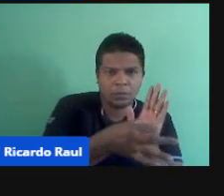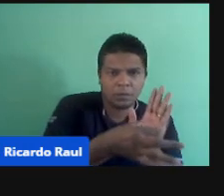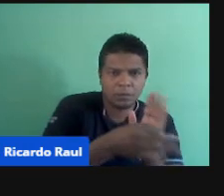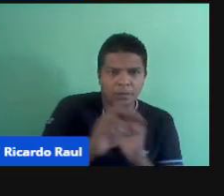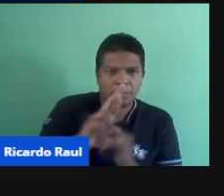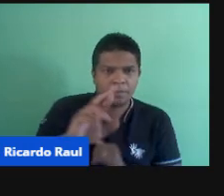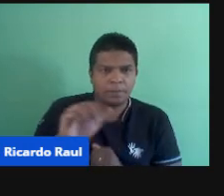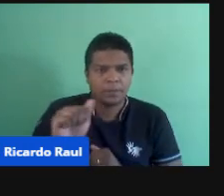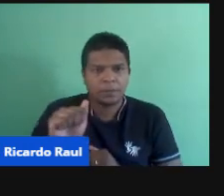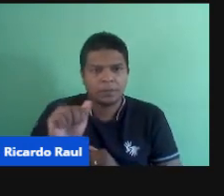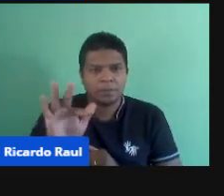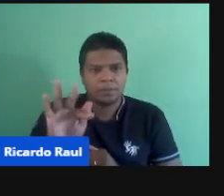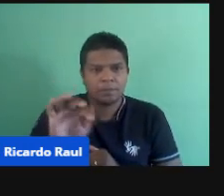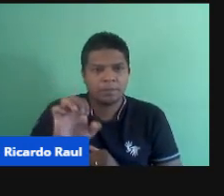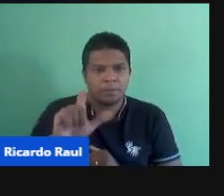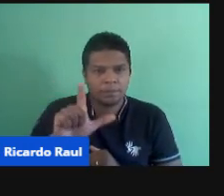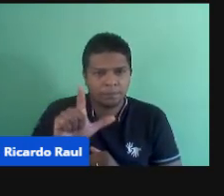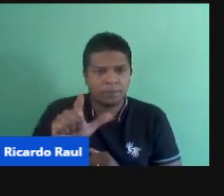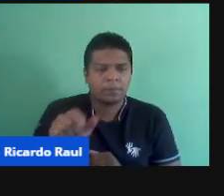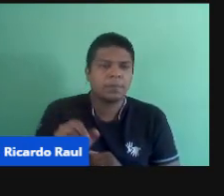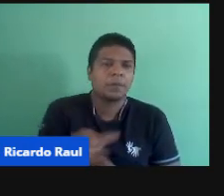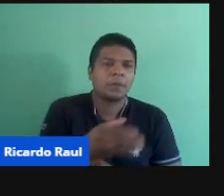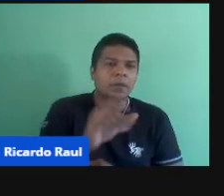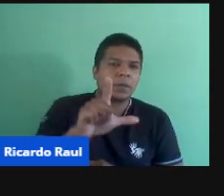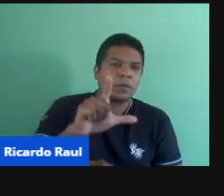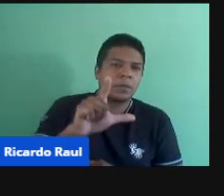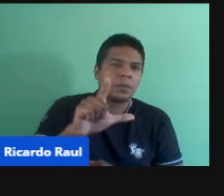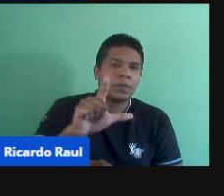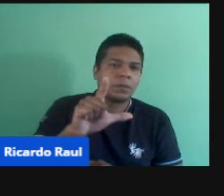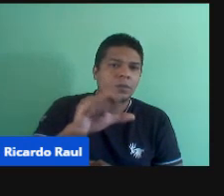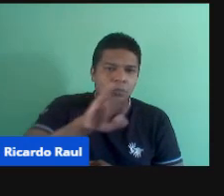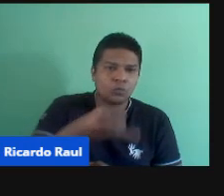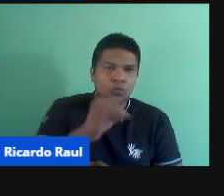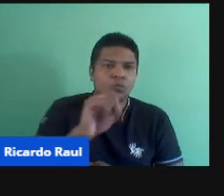e do Júlio, né, que cientificamente Silvio Cruz.